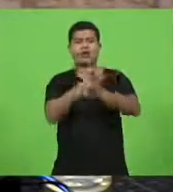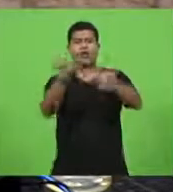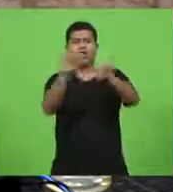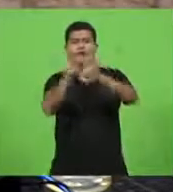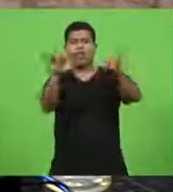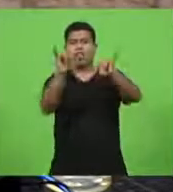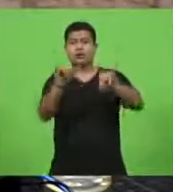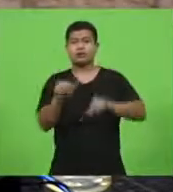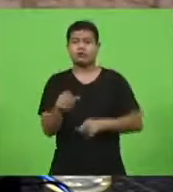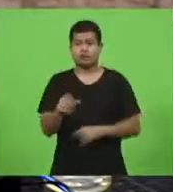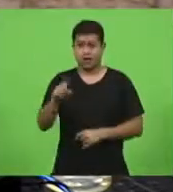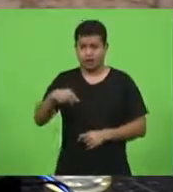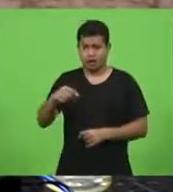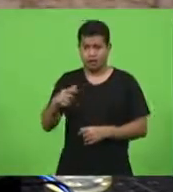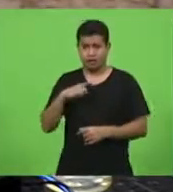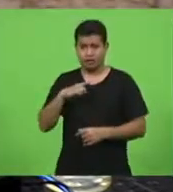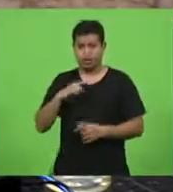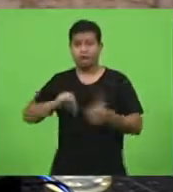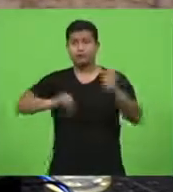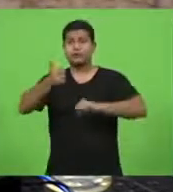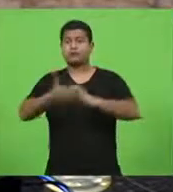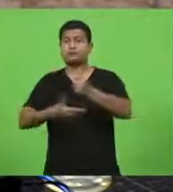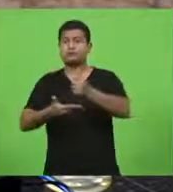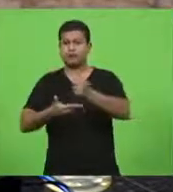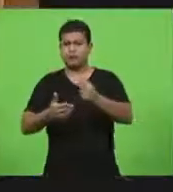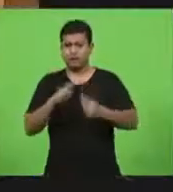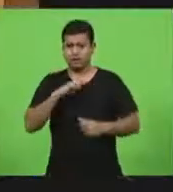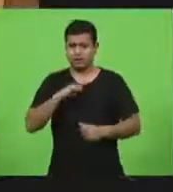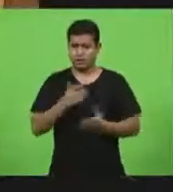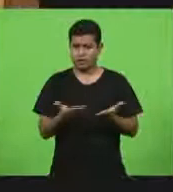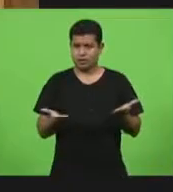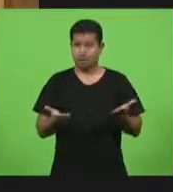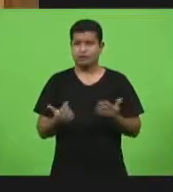aí. Essa é a minha única pergunta, senhor secretário.